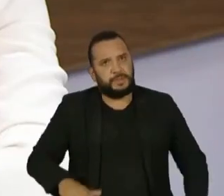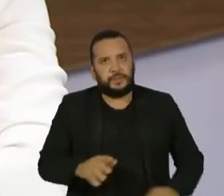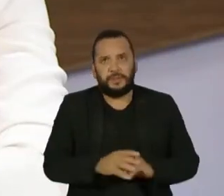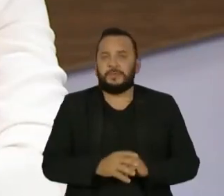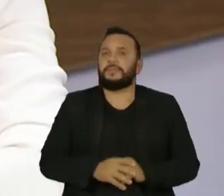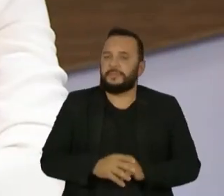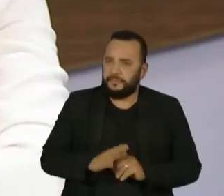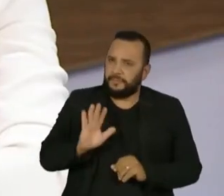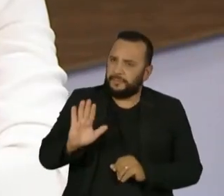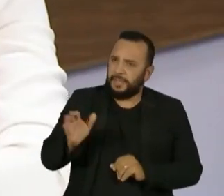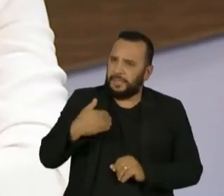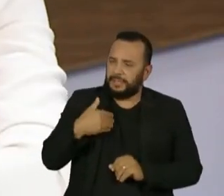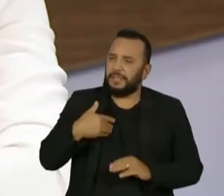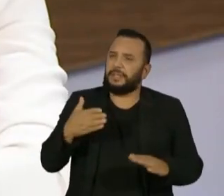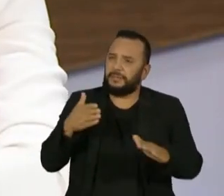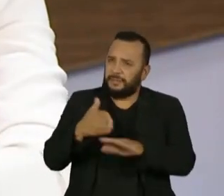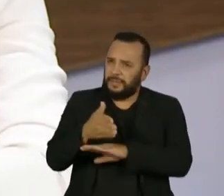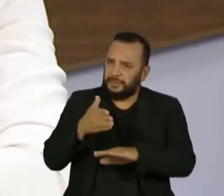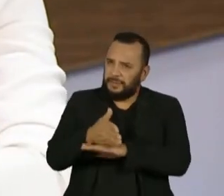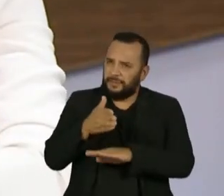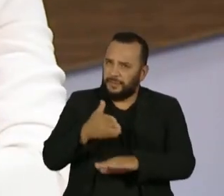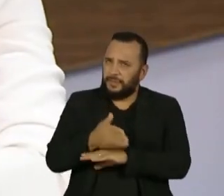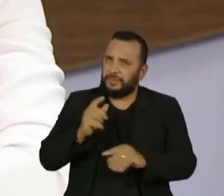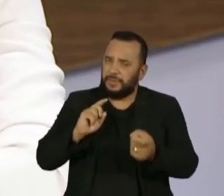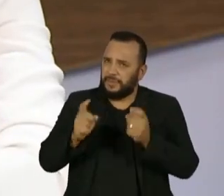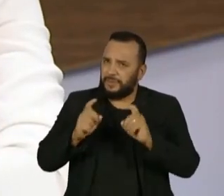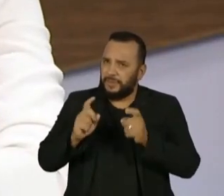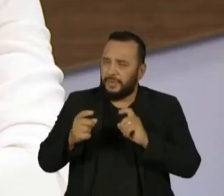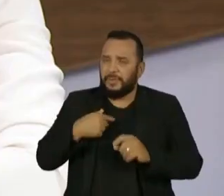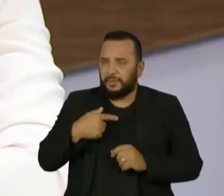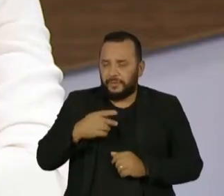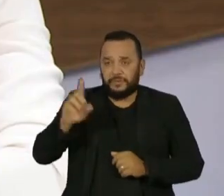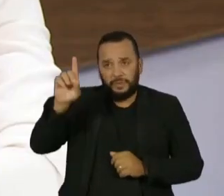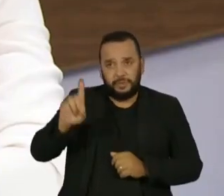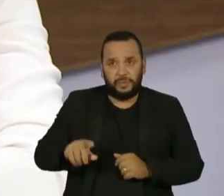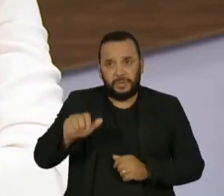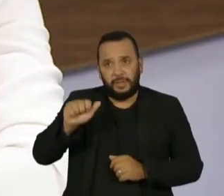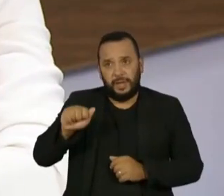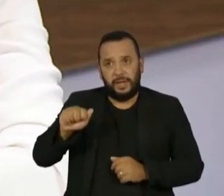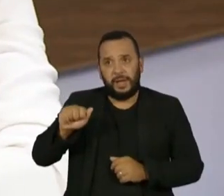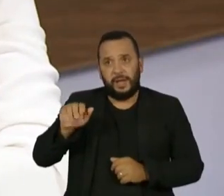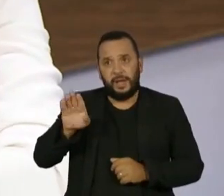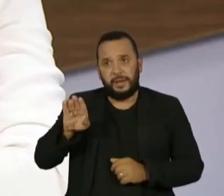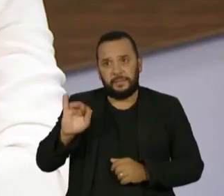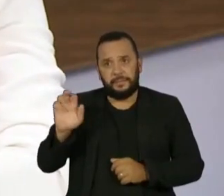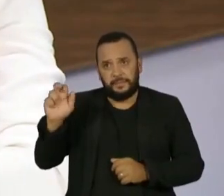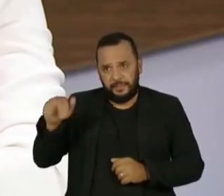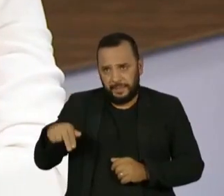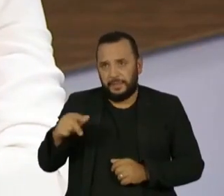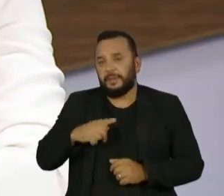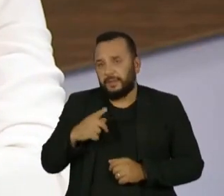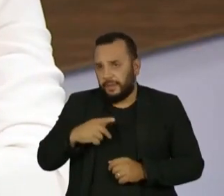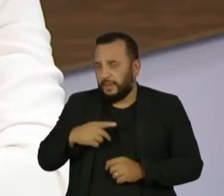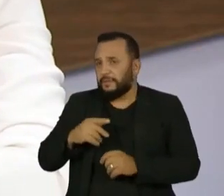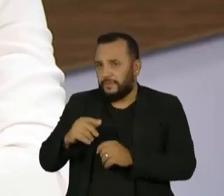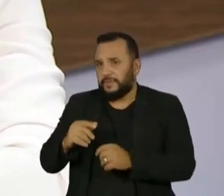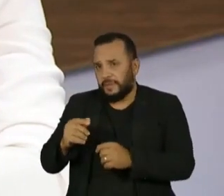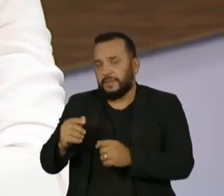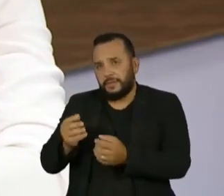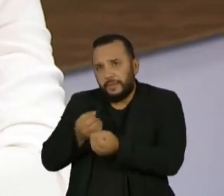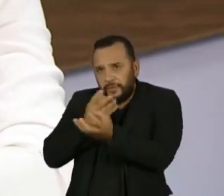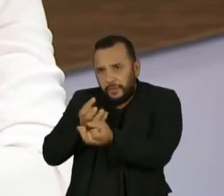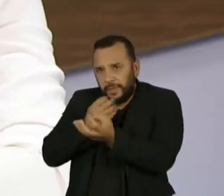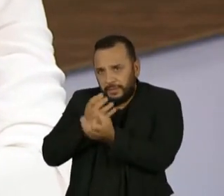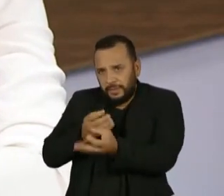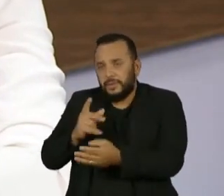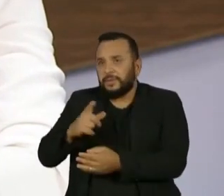ele participou de uma audiência em que o diretor-geral da ABIN atual foi ouvido sobre essa investigação. Então, de certa forma, ele